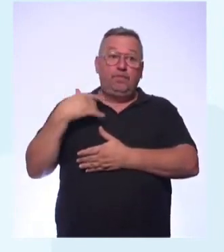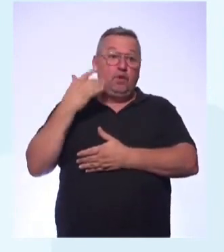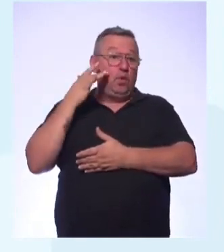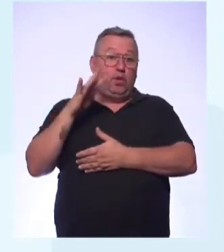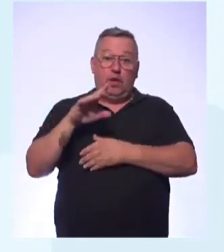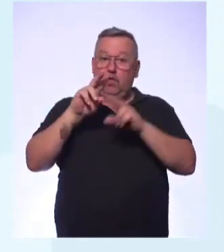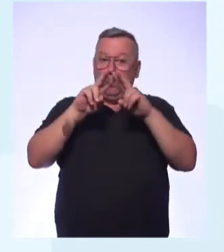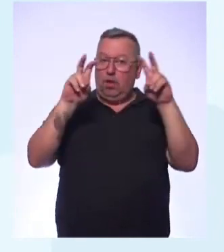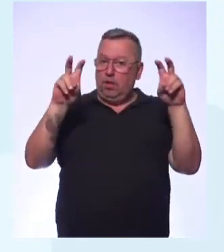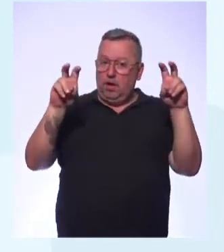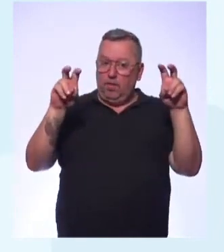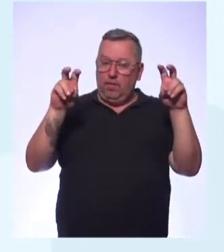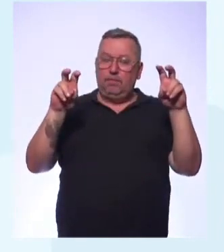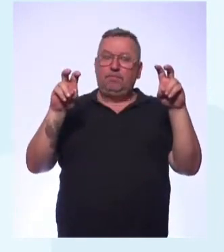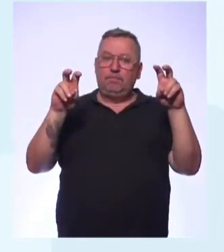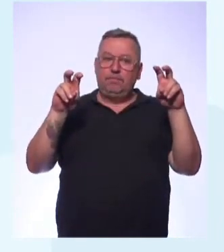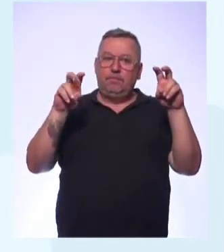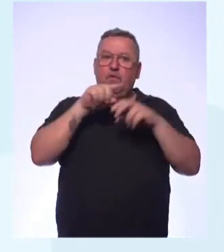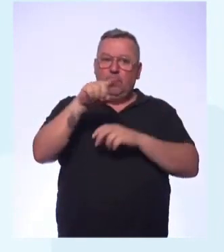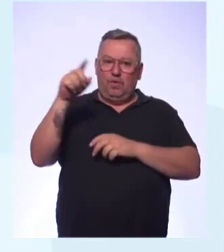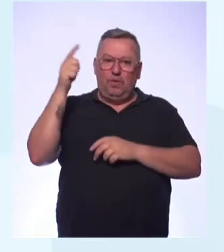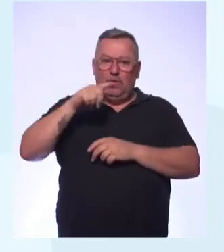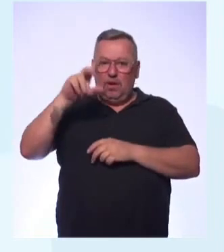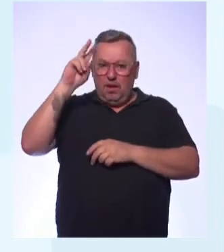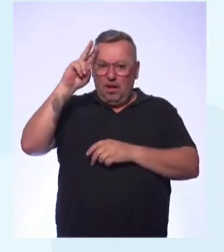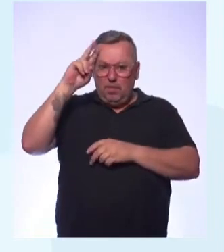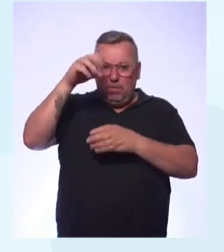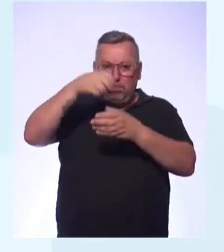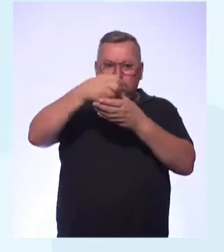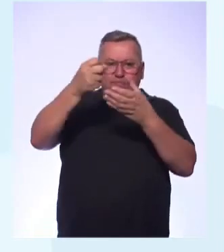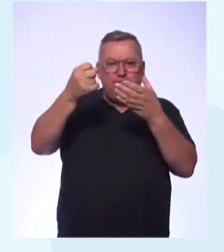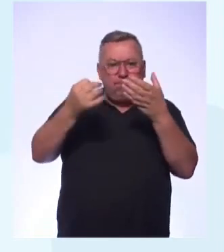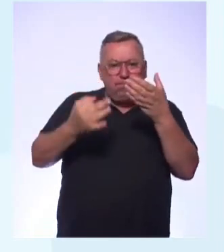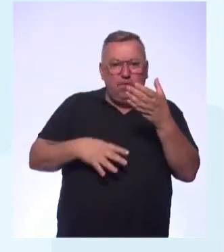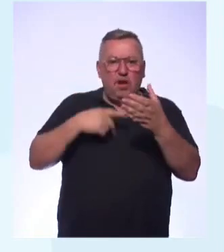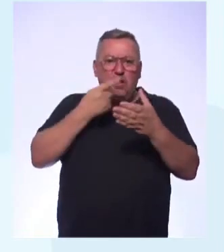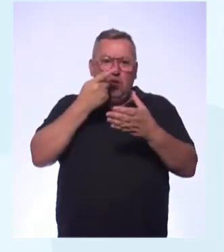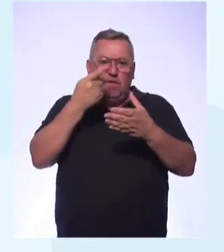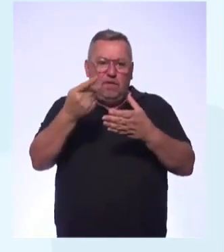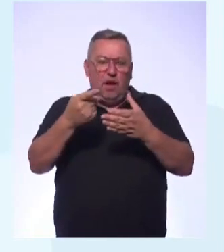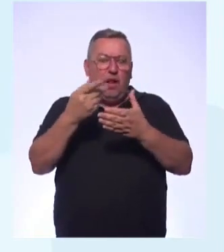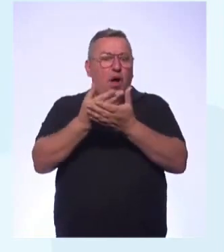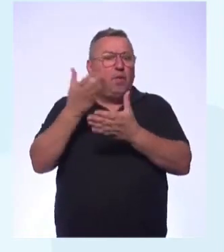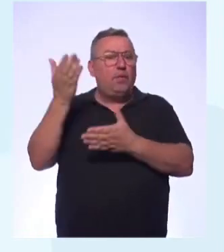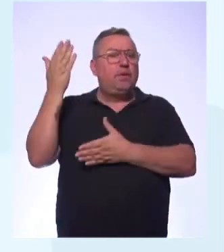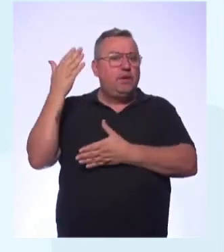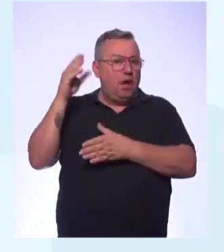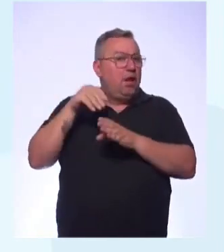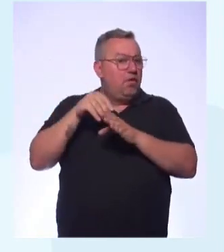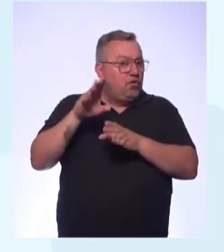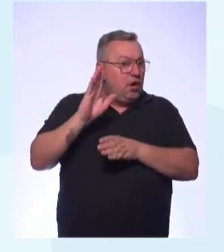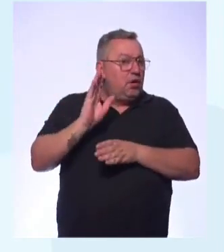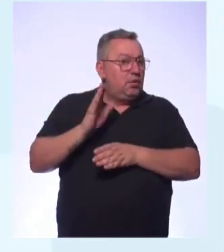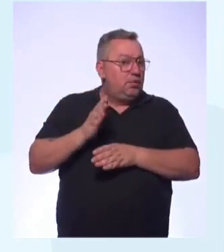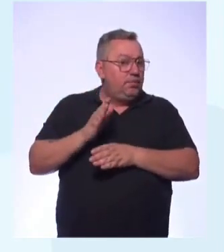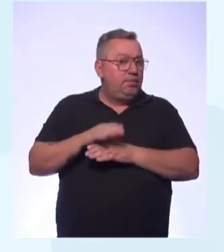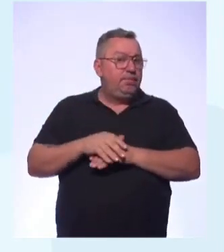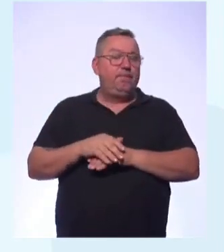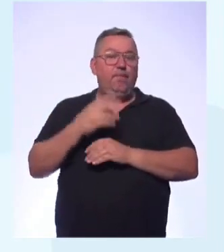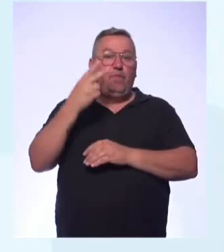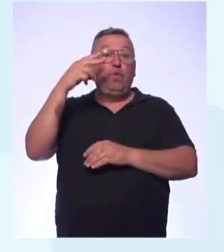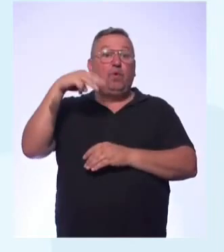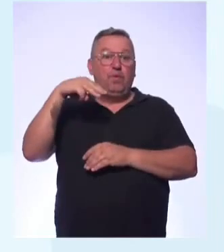só o tema agora, tá bom? Será que você consegue lembrar algum conteúdo, alguma coisa que a gente trabalhou na aula passada? Eu já dei dica aqui, hein? Então,